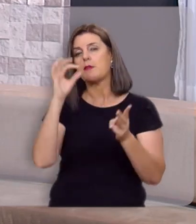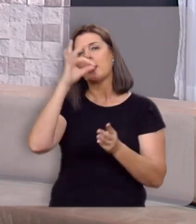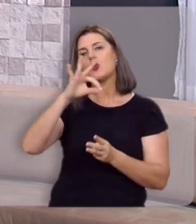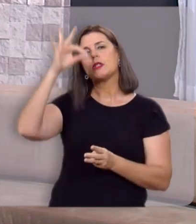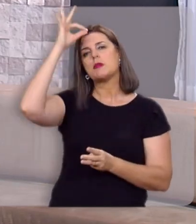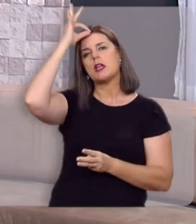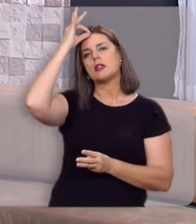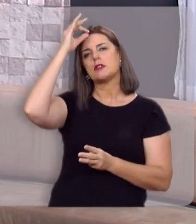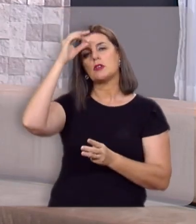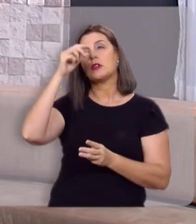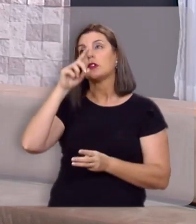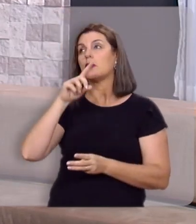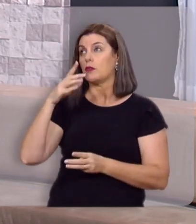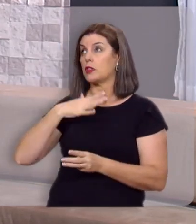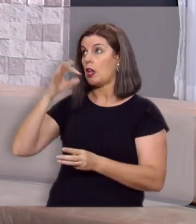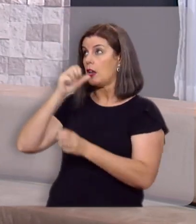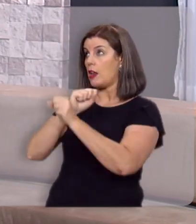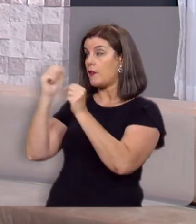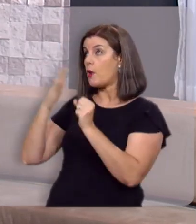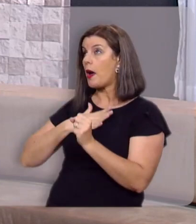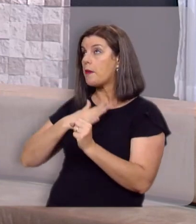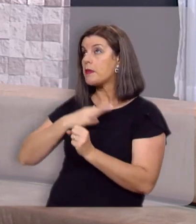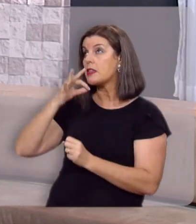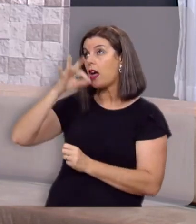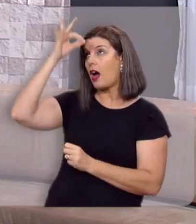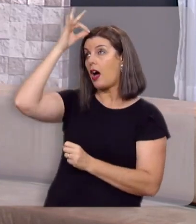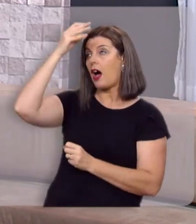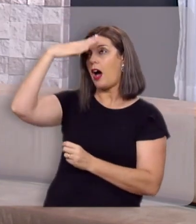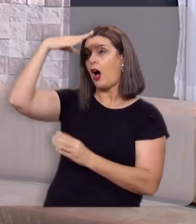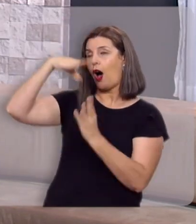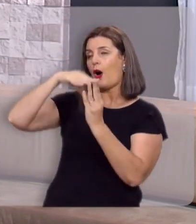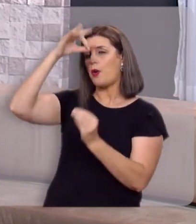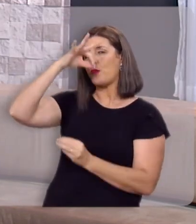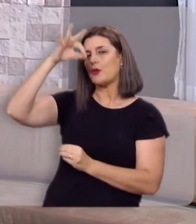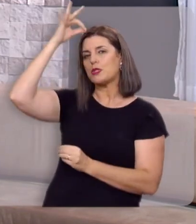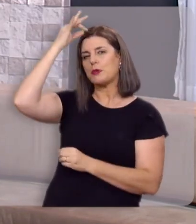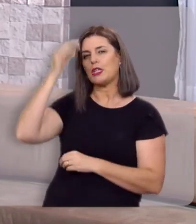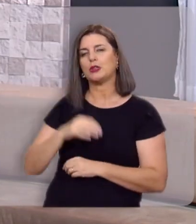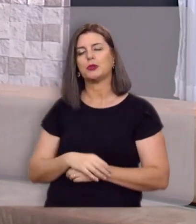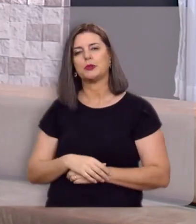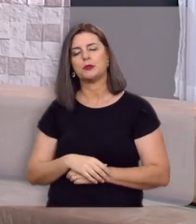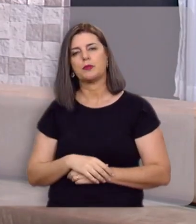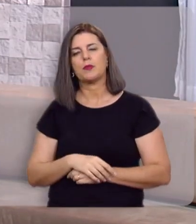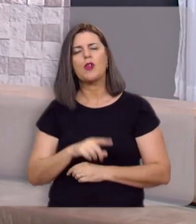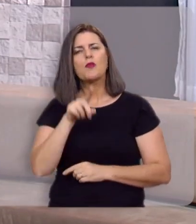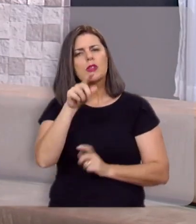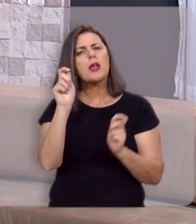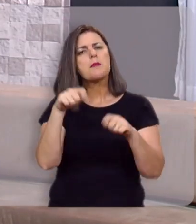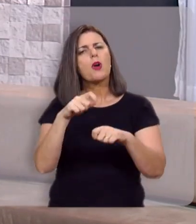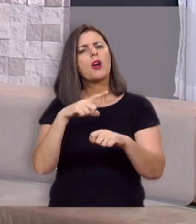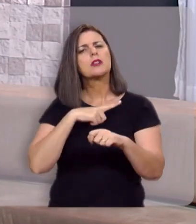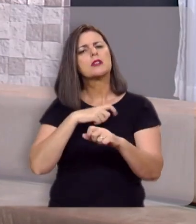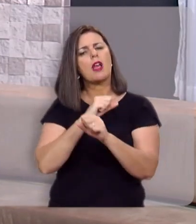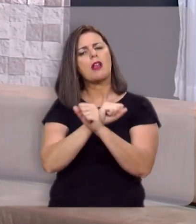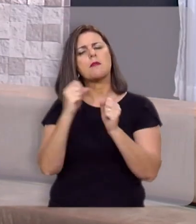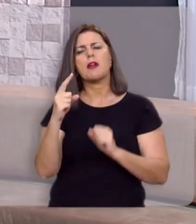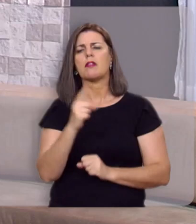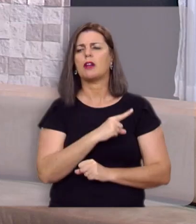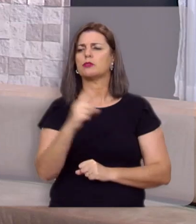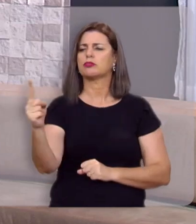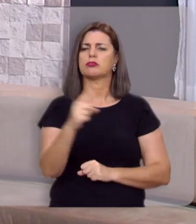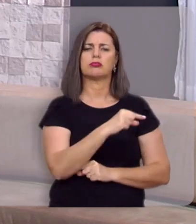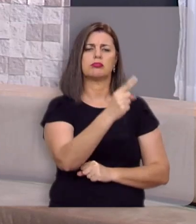livramento espiritual. Livraste da morte a minha alma. Você pode ter liberdade de ir e